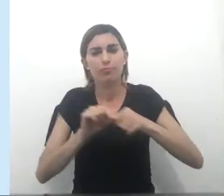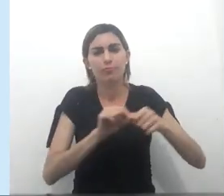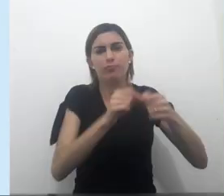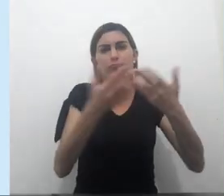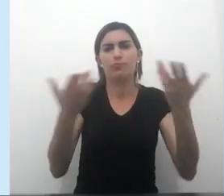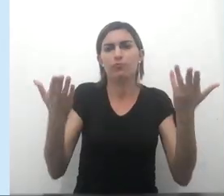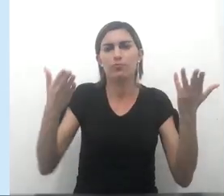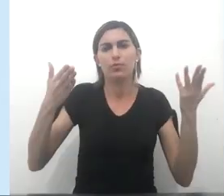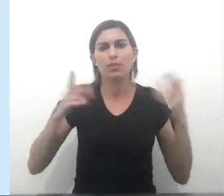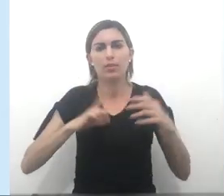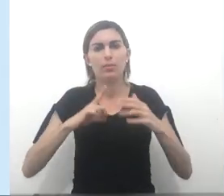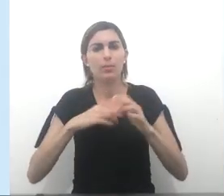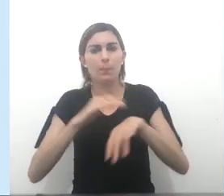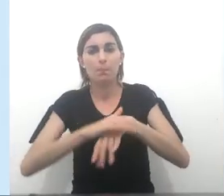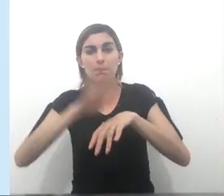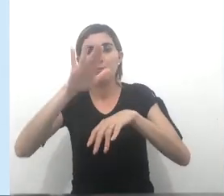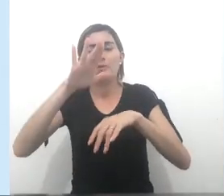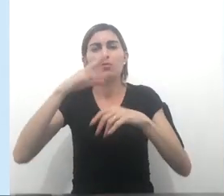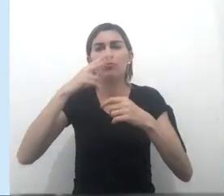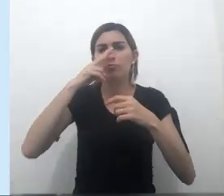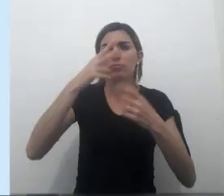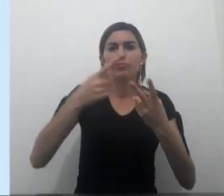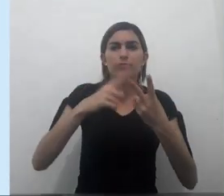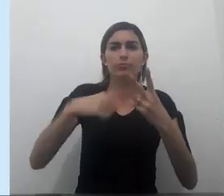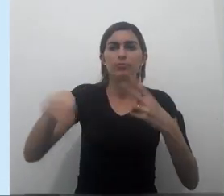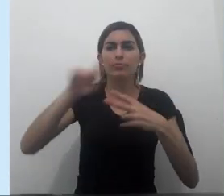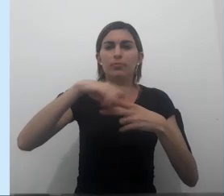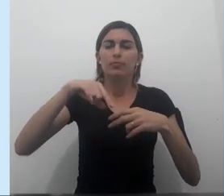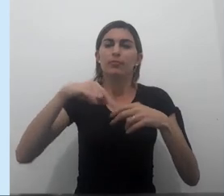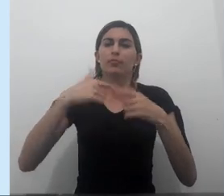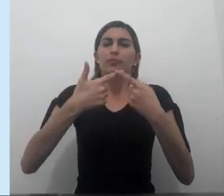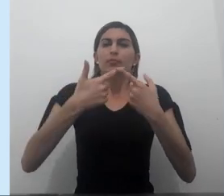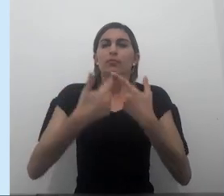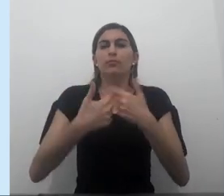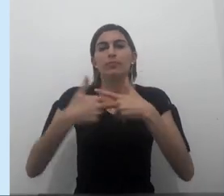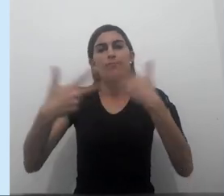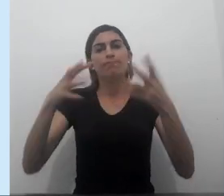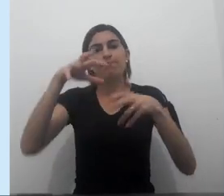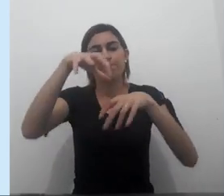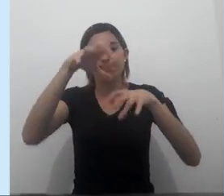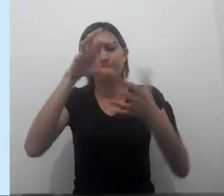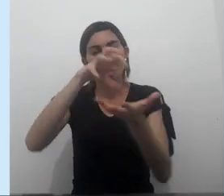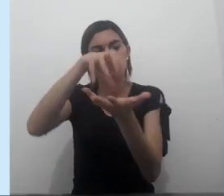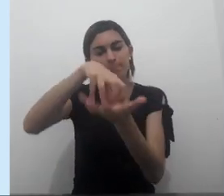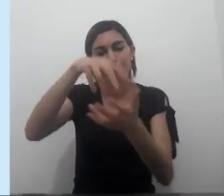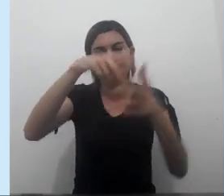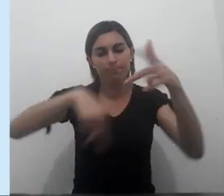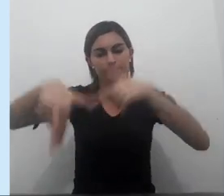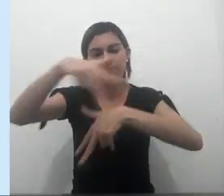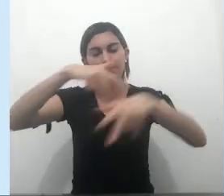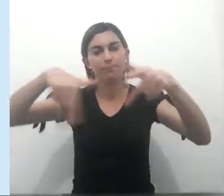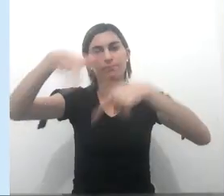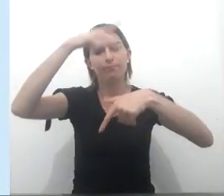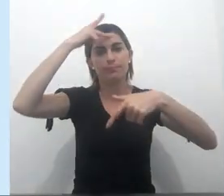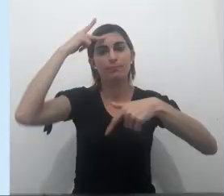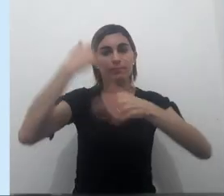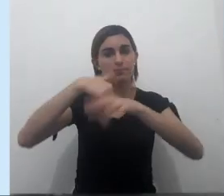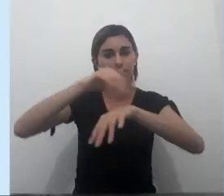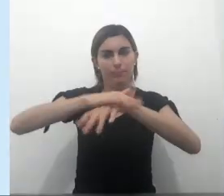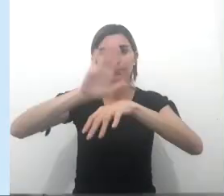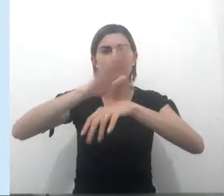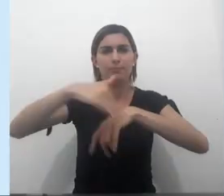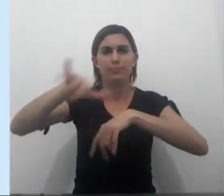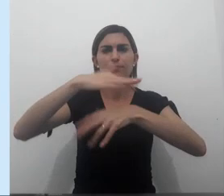as vias urbanas tenham um maior poder, né, sobre a concentração de tráfego de